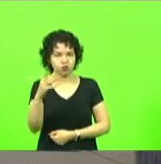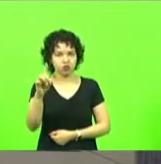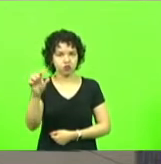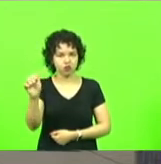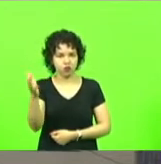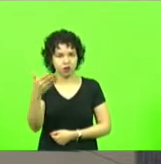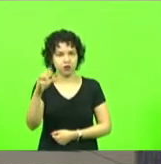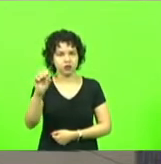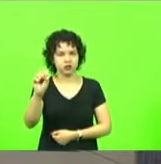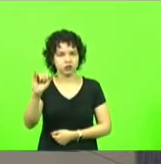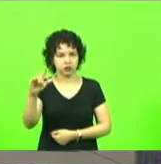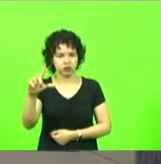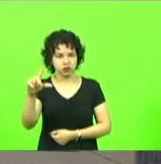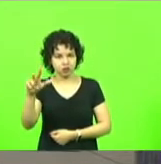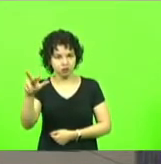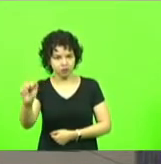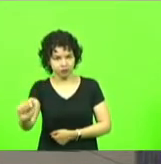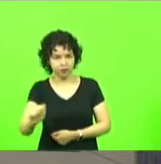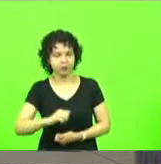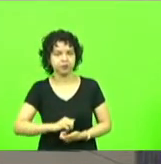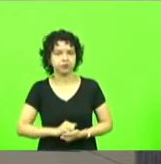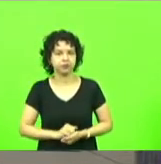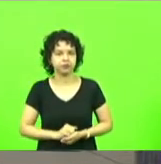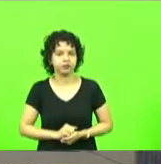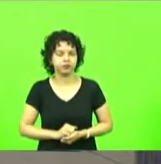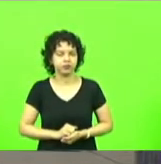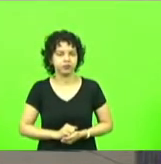não havendo quem queira discutir em votação